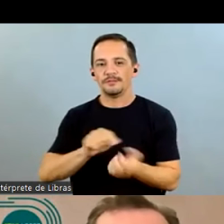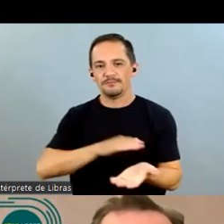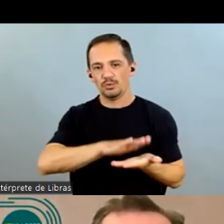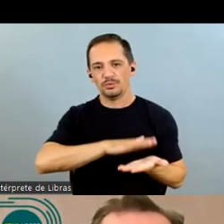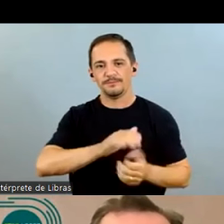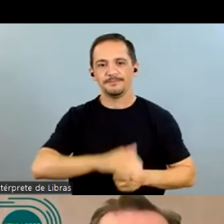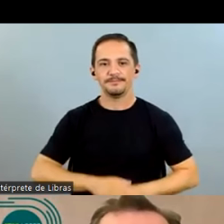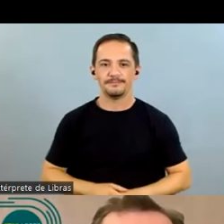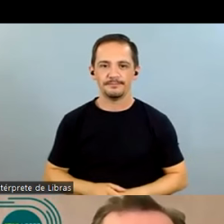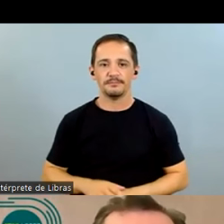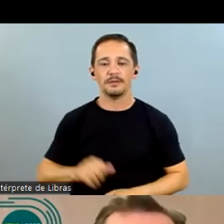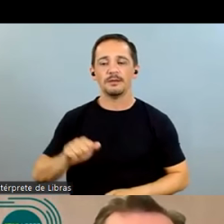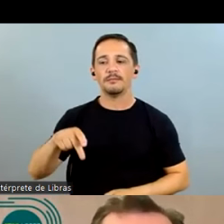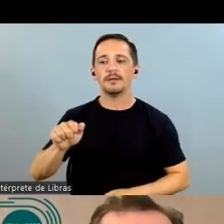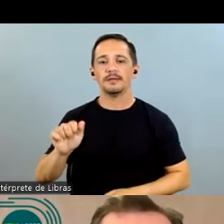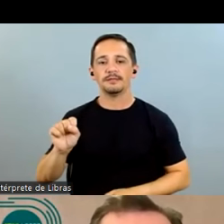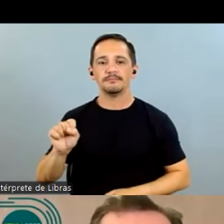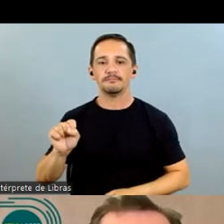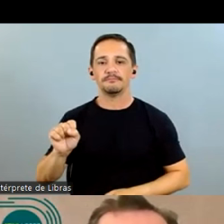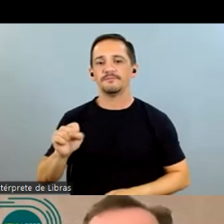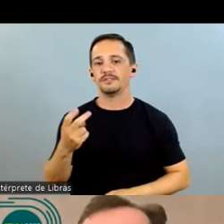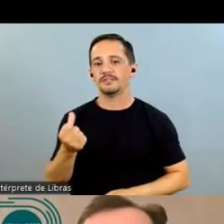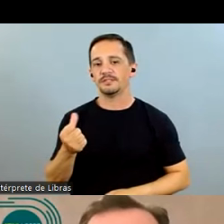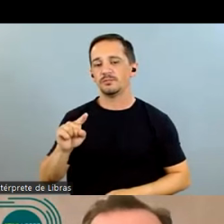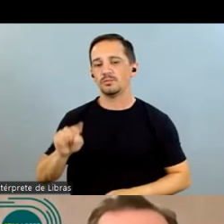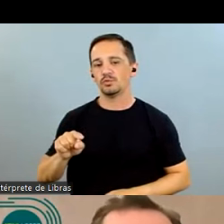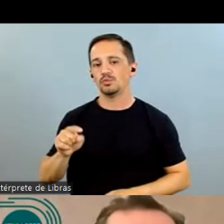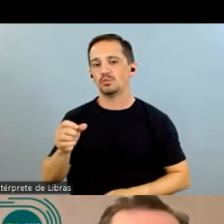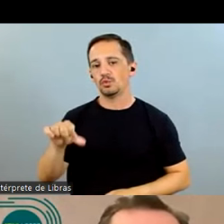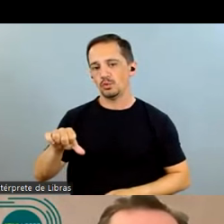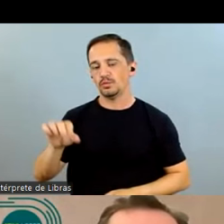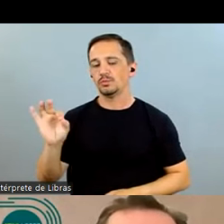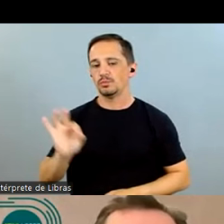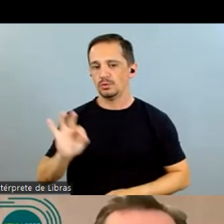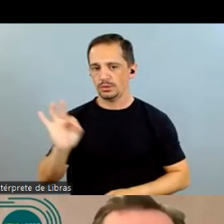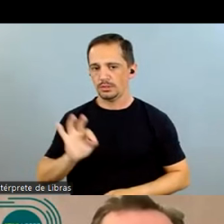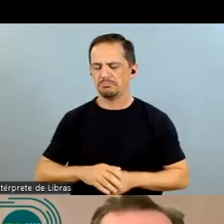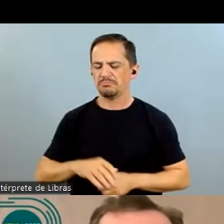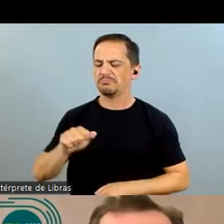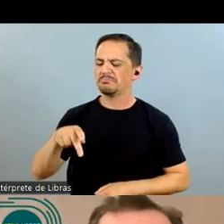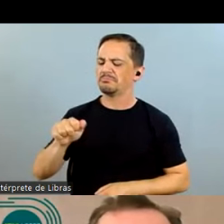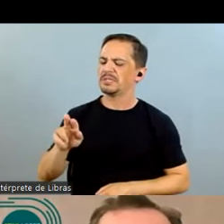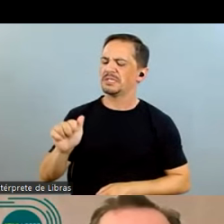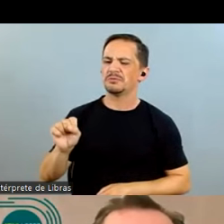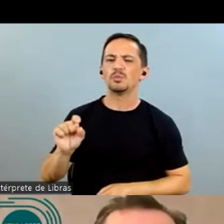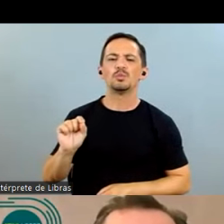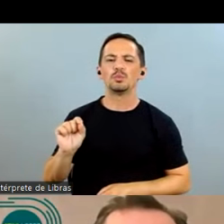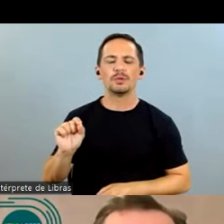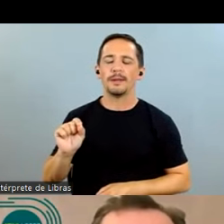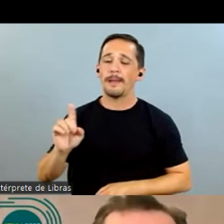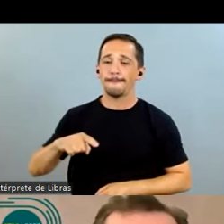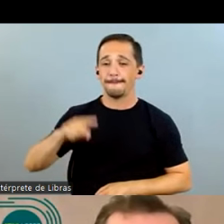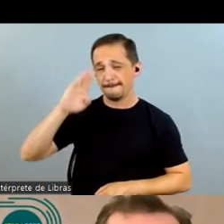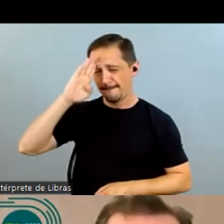mercado tiveram uma queda de 26.9 por para quem não tá familiarizado zaparas é o principal insumo que nós usamos